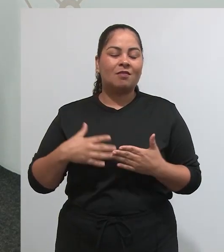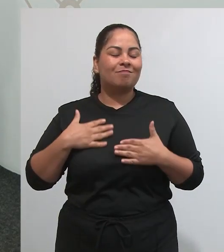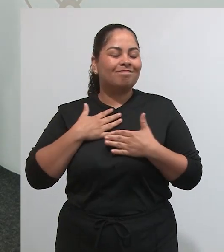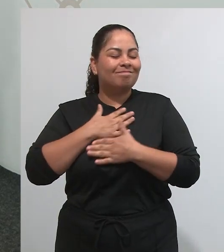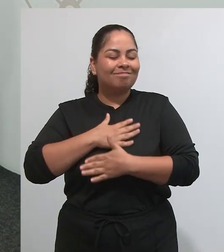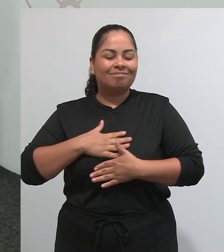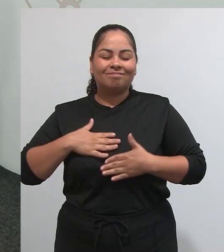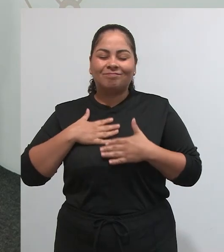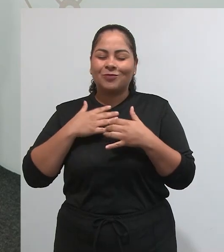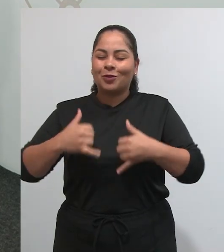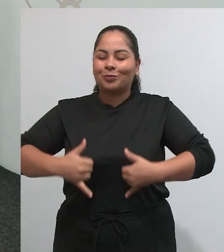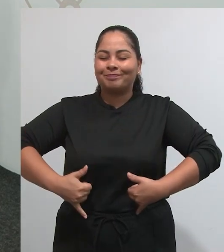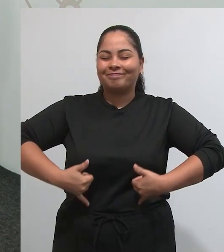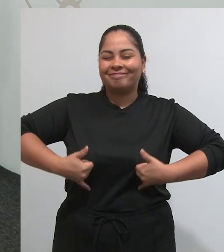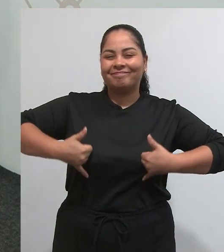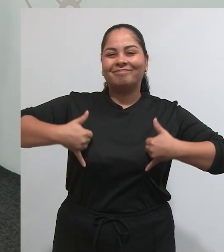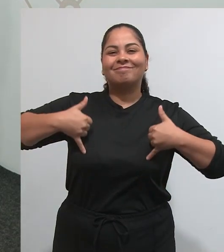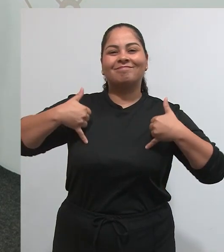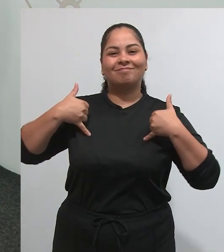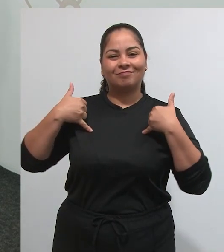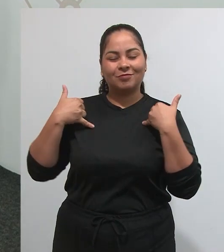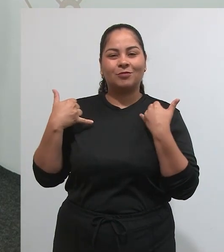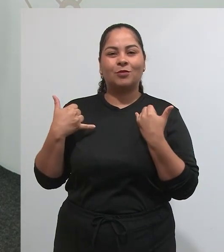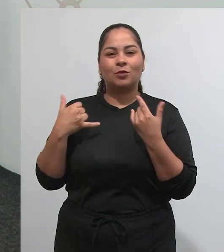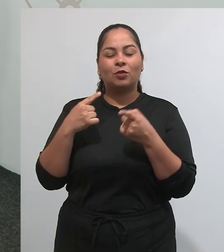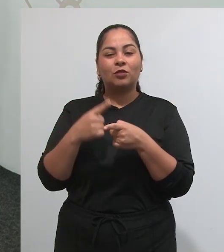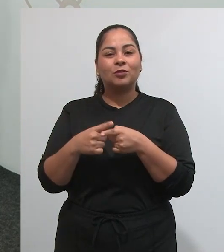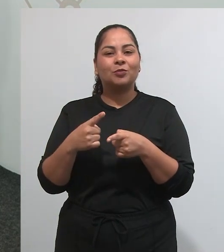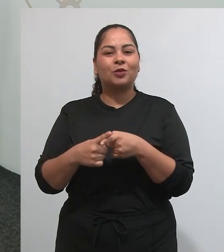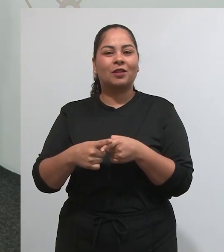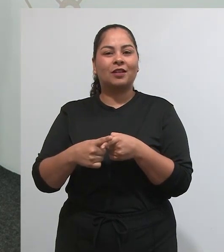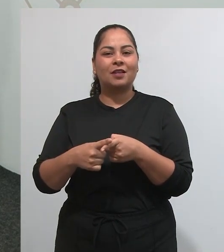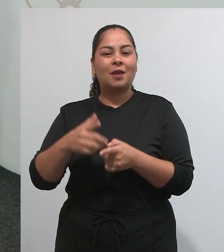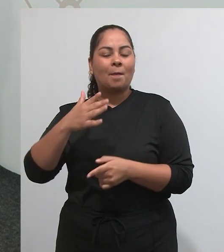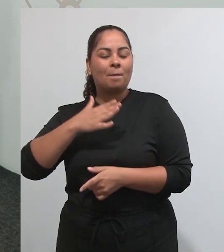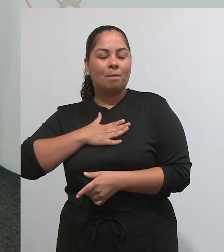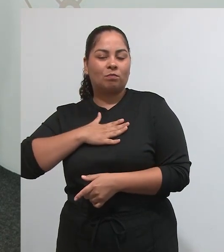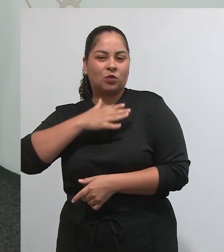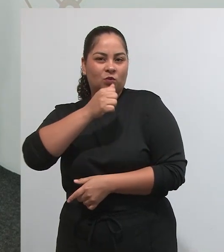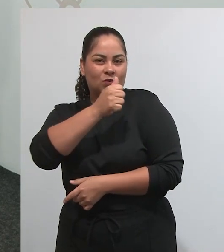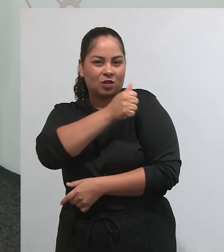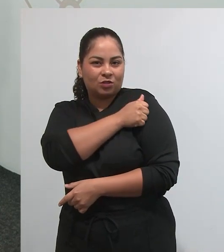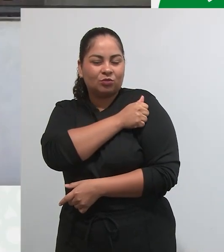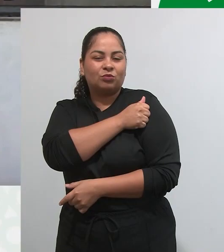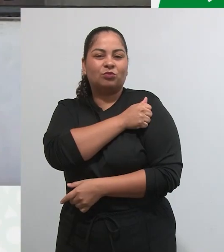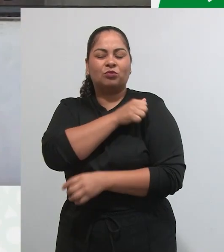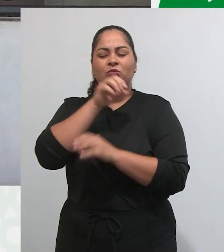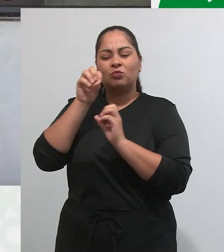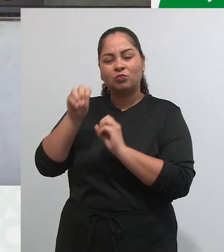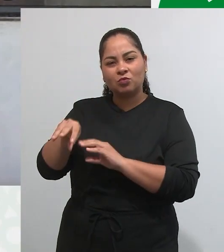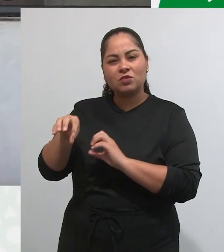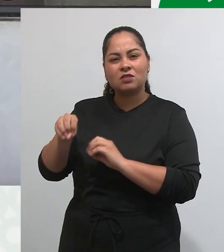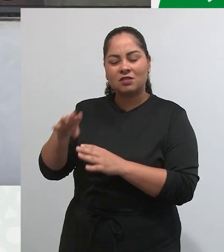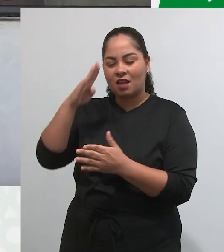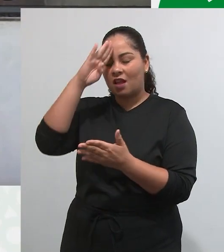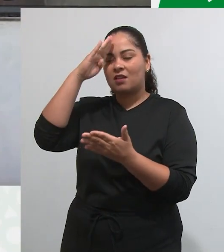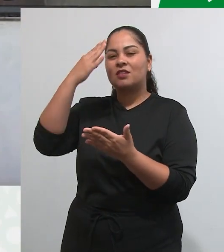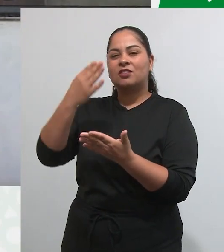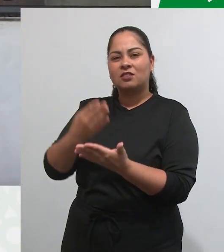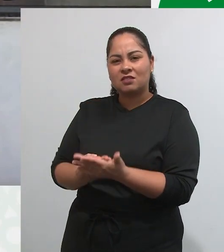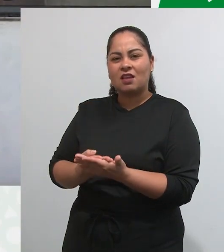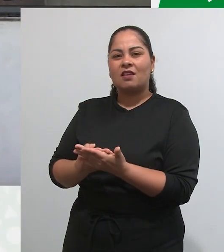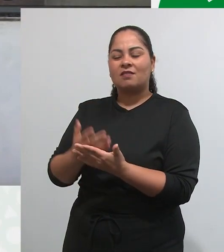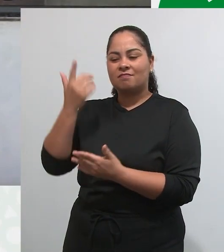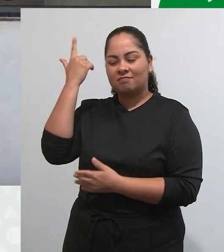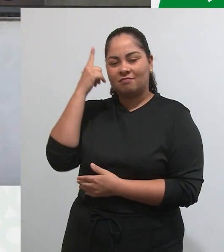ex-aluno meu, que ninguém acreditava nele, e que eu acreditei, como ele disse na tese dele. Quando ninguém acreditou mais nele,